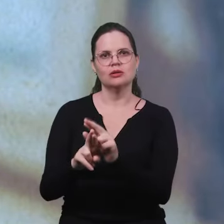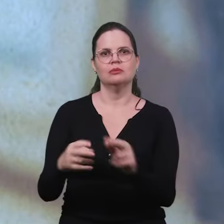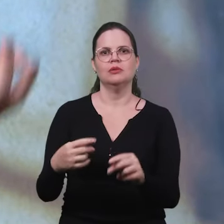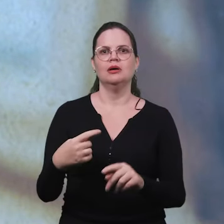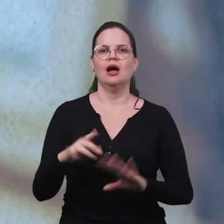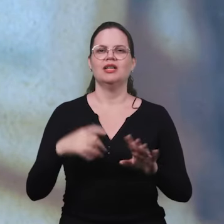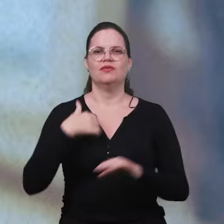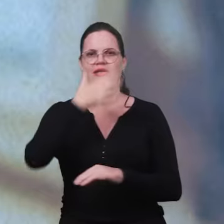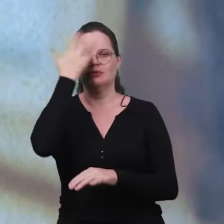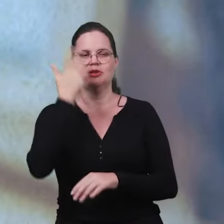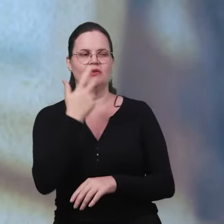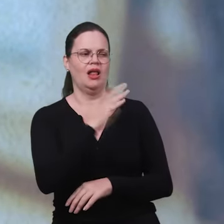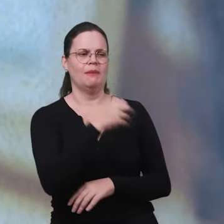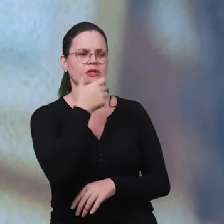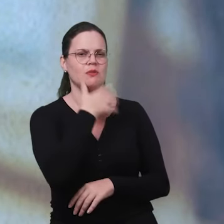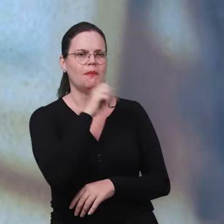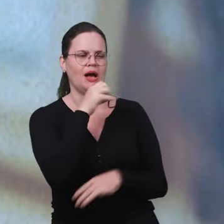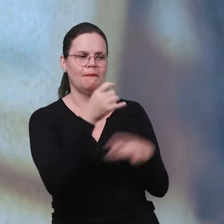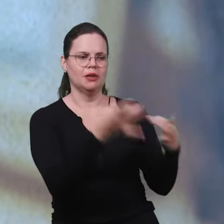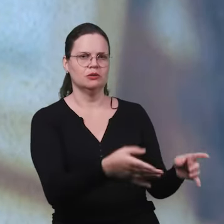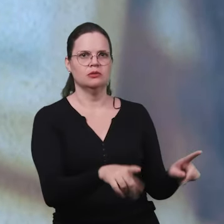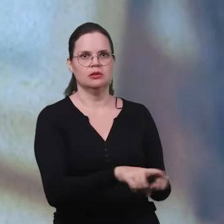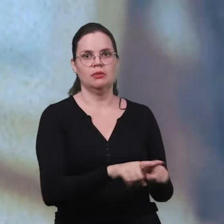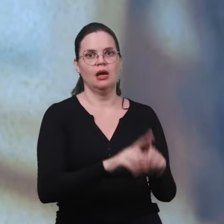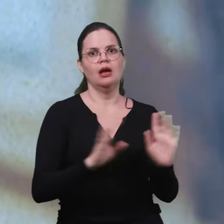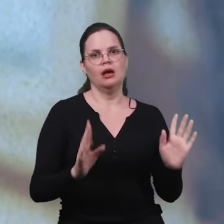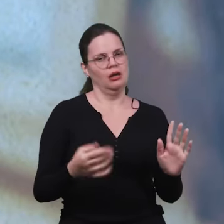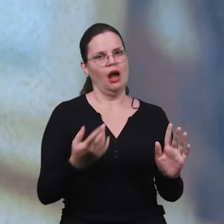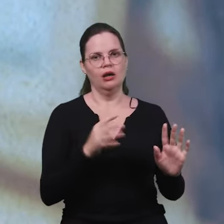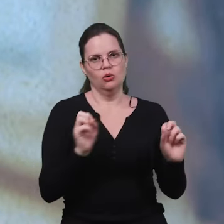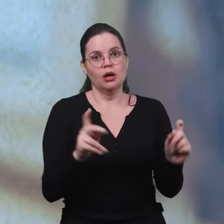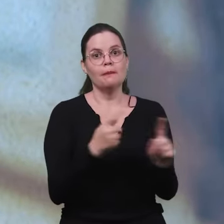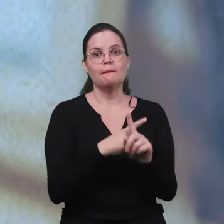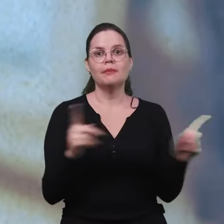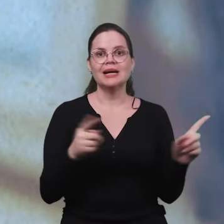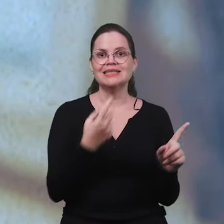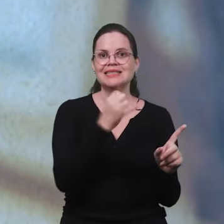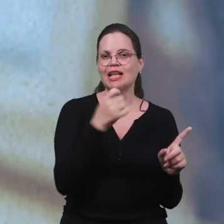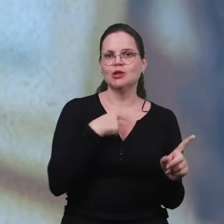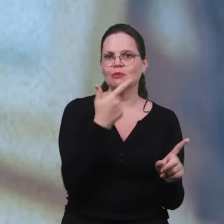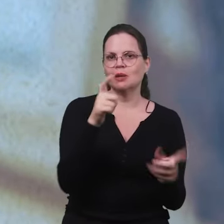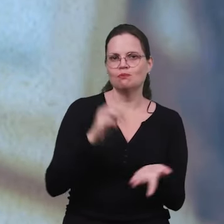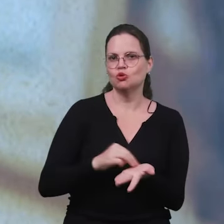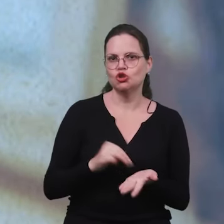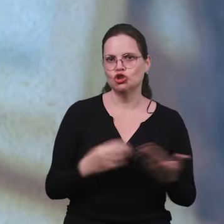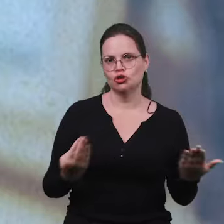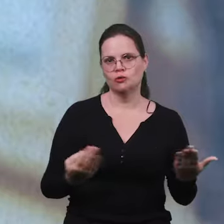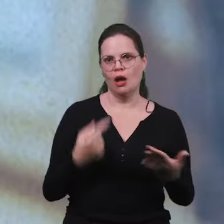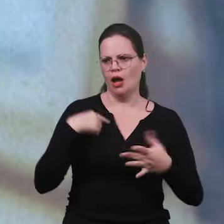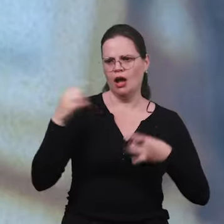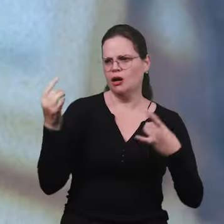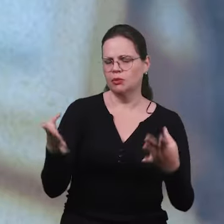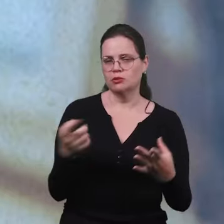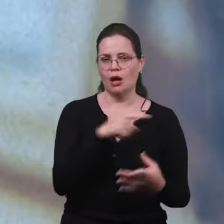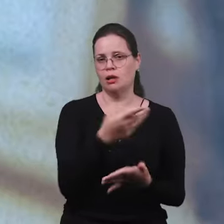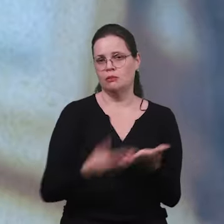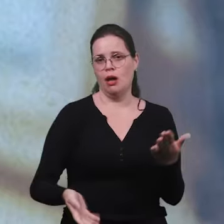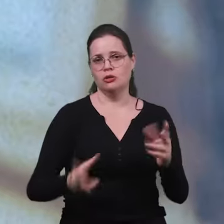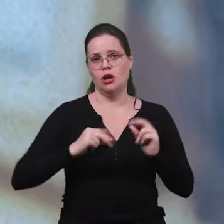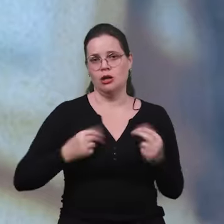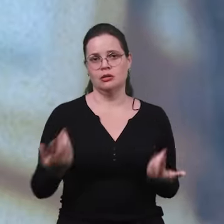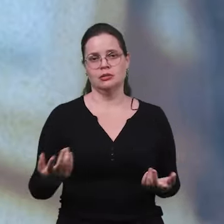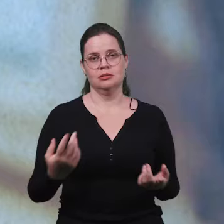o pai abandonou, não criou filho, de forma injustificada. Ele pode ser considerado, ele poderá ser considerado indigno e perder a herança.